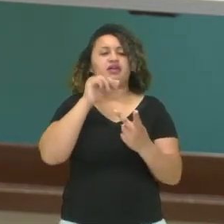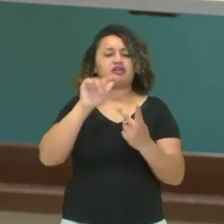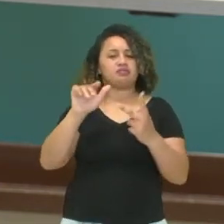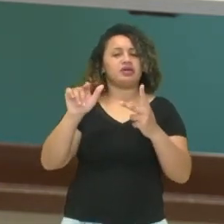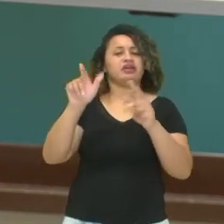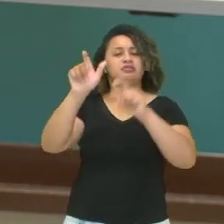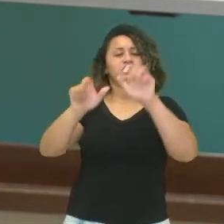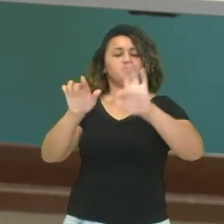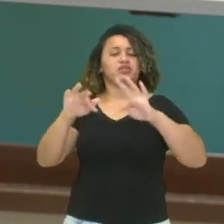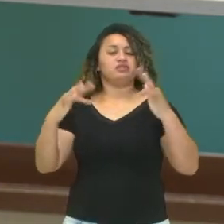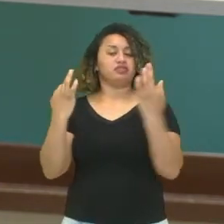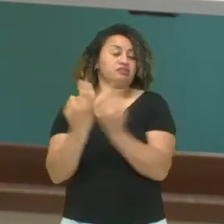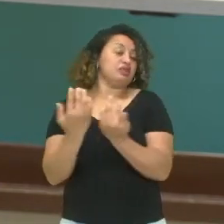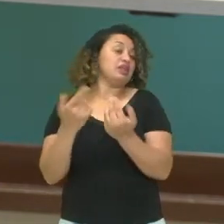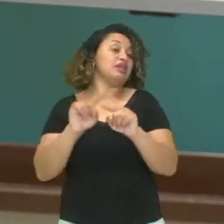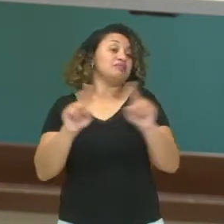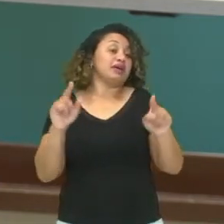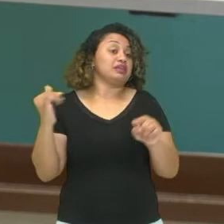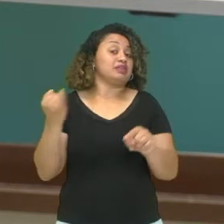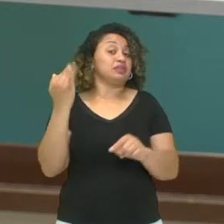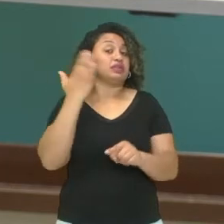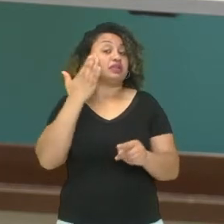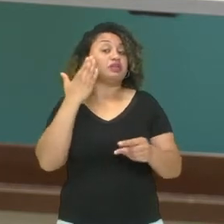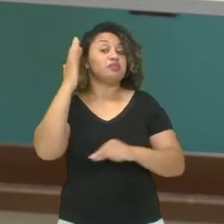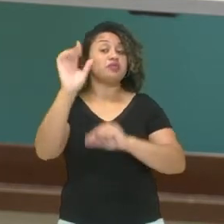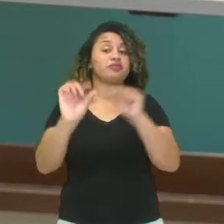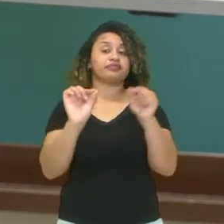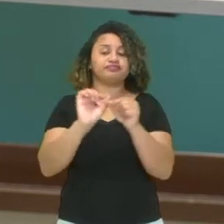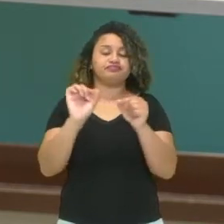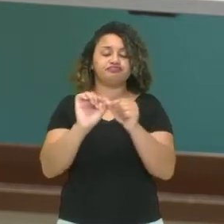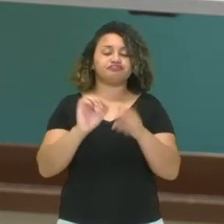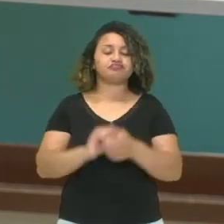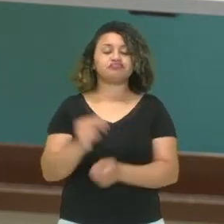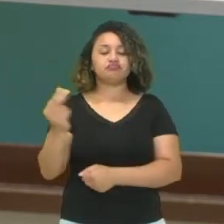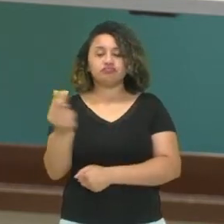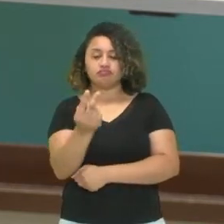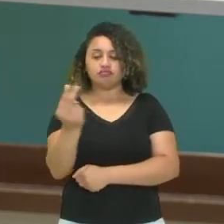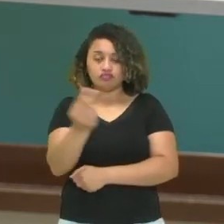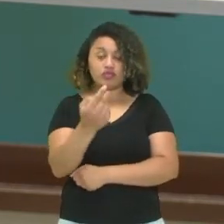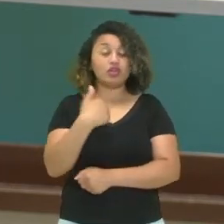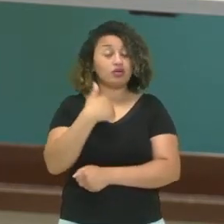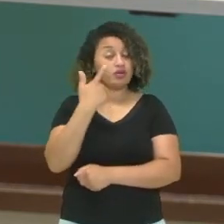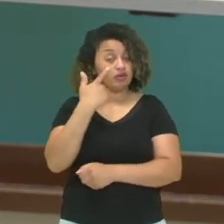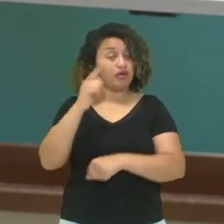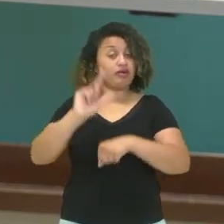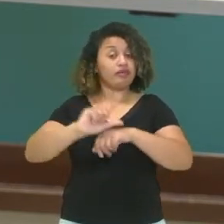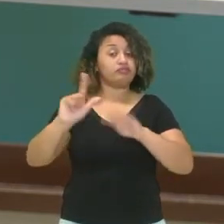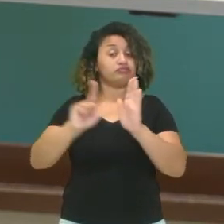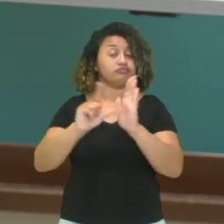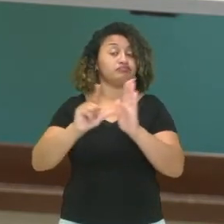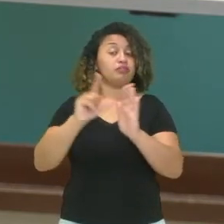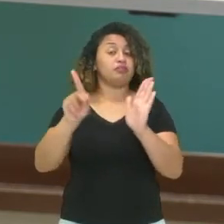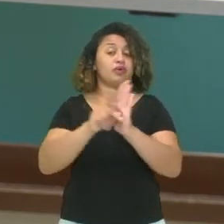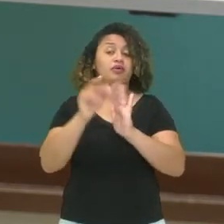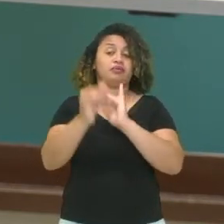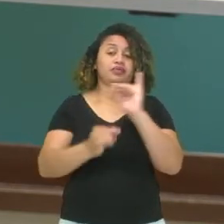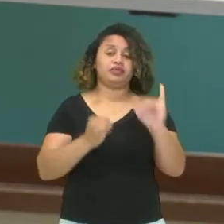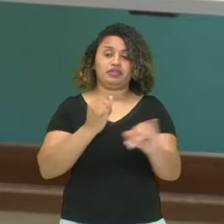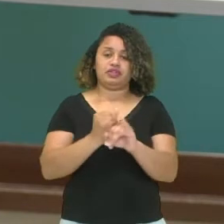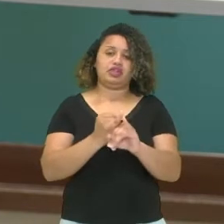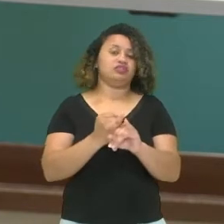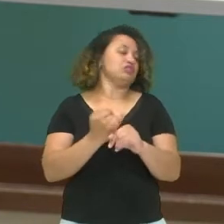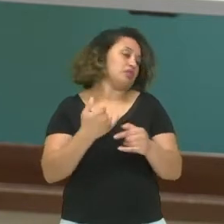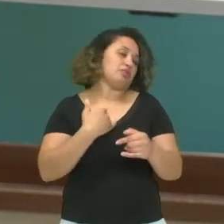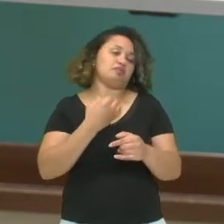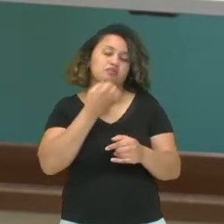Mas a gente precisa saber o que fazer. Elas concluíram que a loja seria online, uma vantagem, né? Ela não vai ter